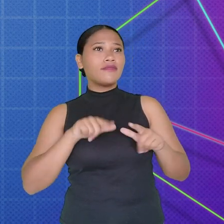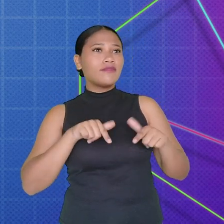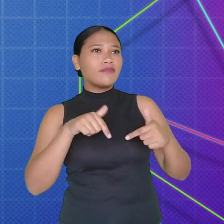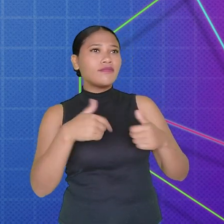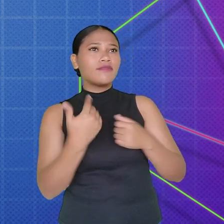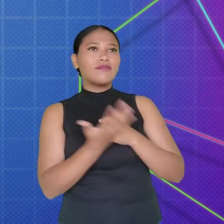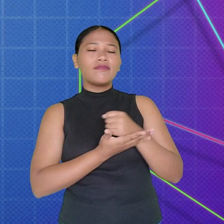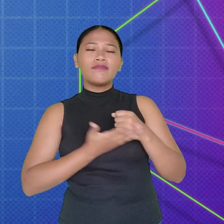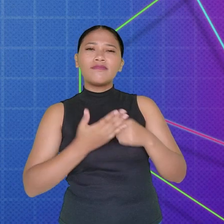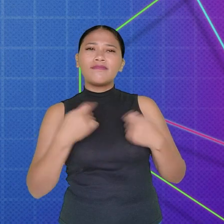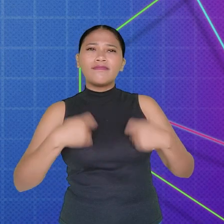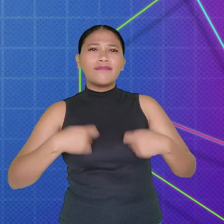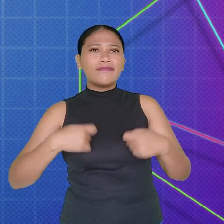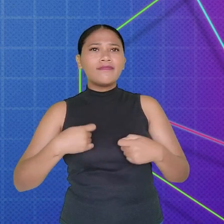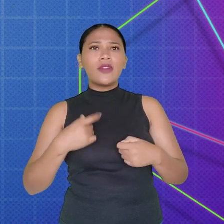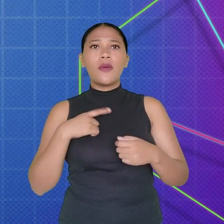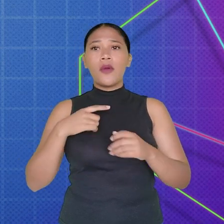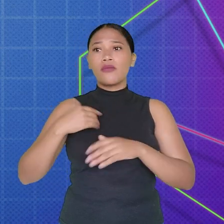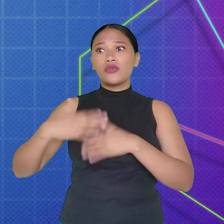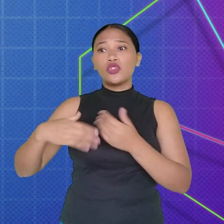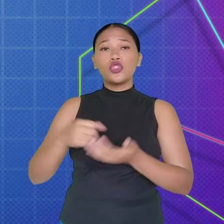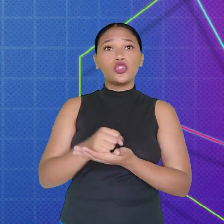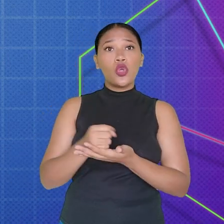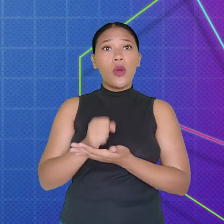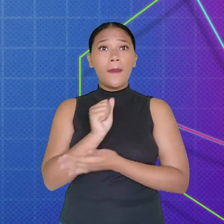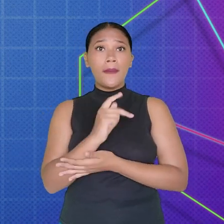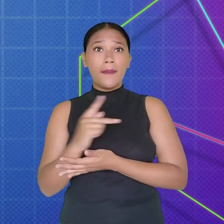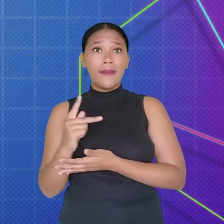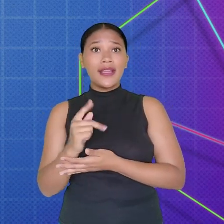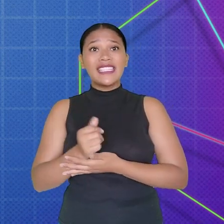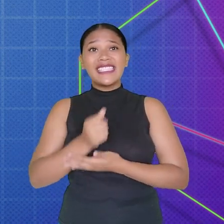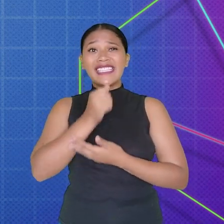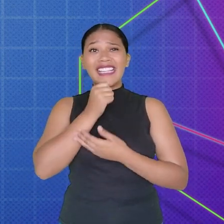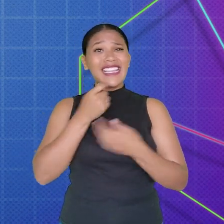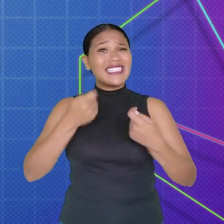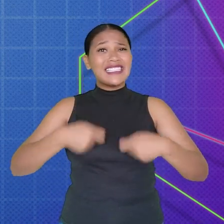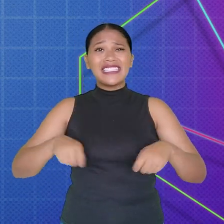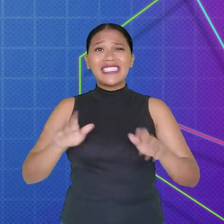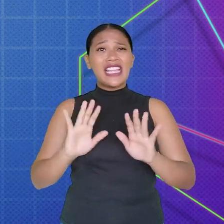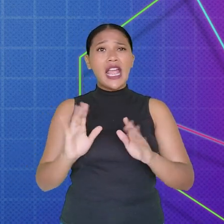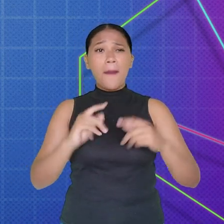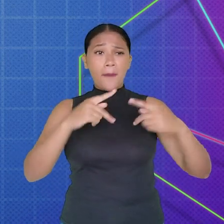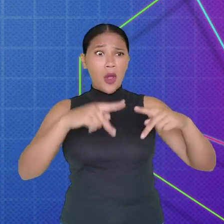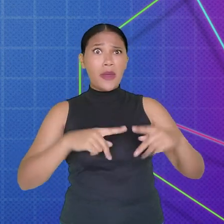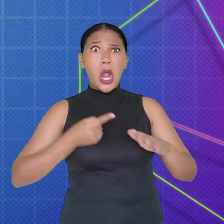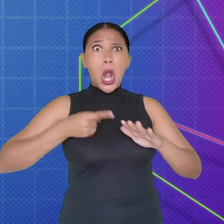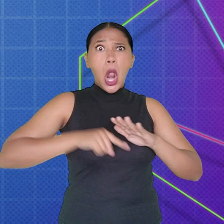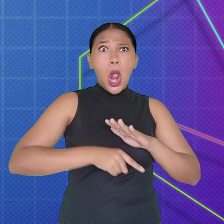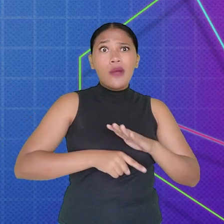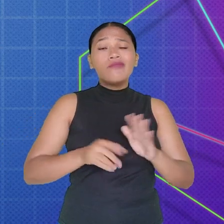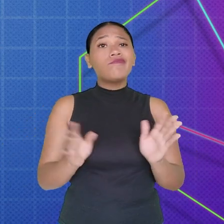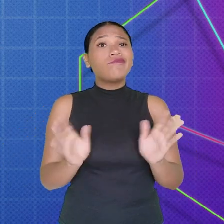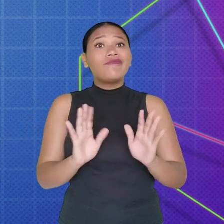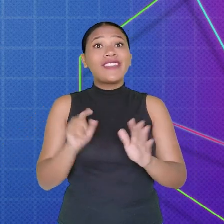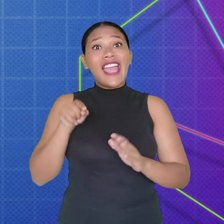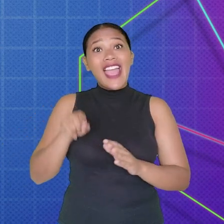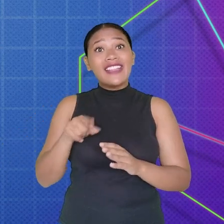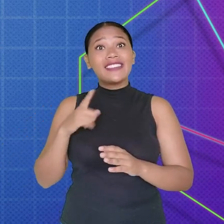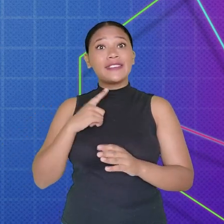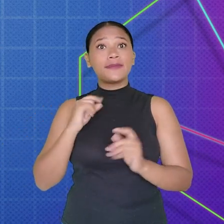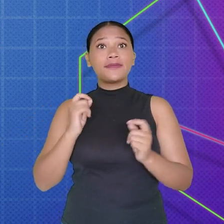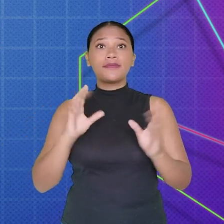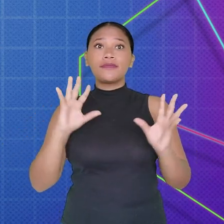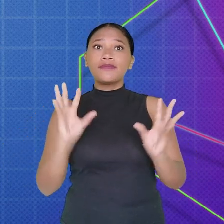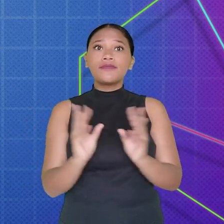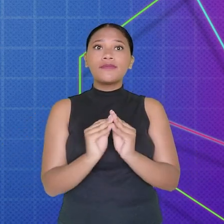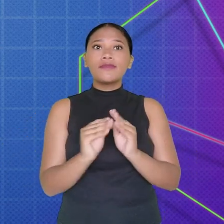abordagem essencial para quem deseja desenvolver jogos e aplicativos sem a necessidade de saber programação avançada. Essa abordagem se